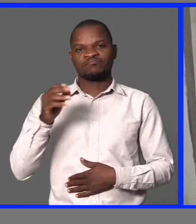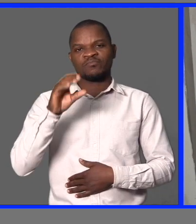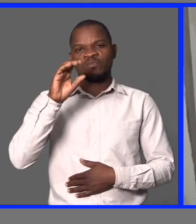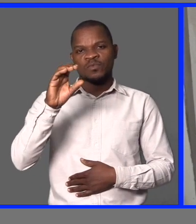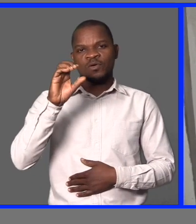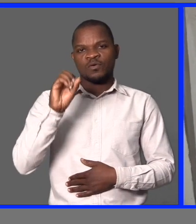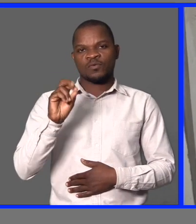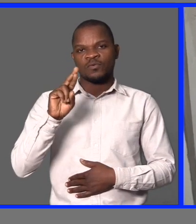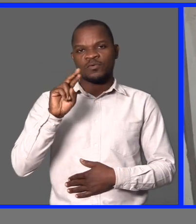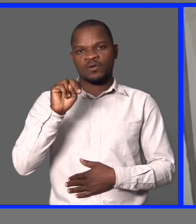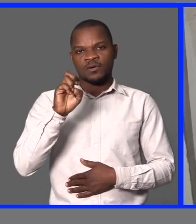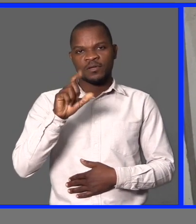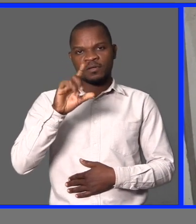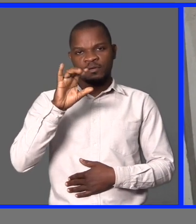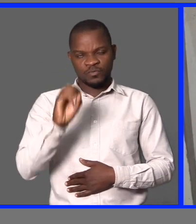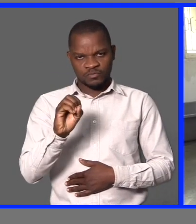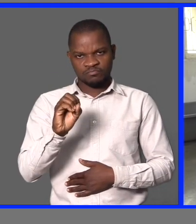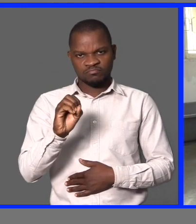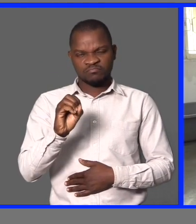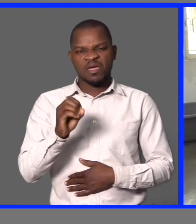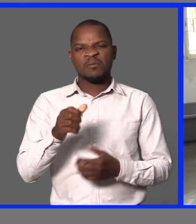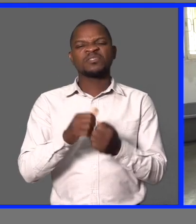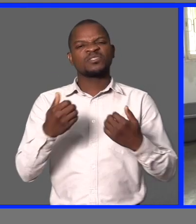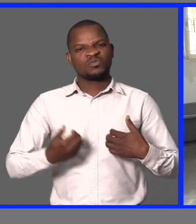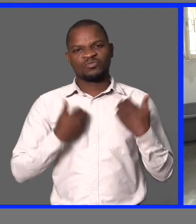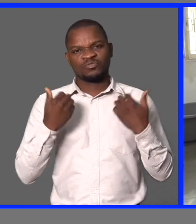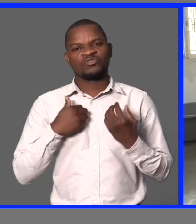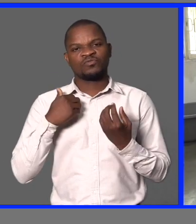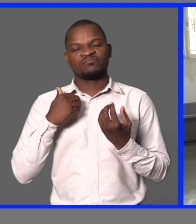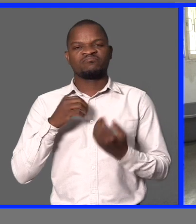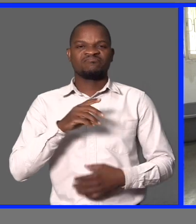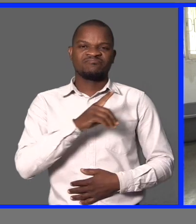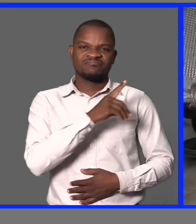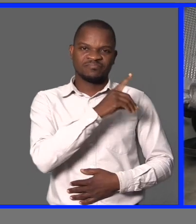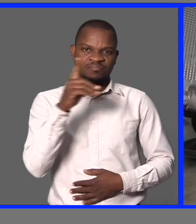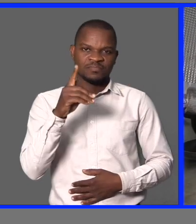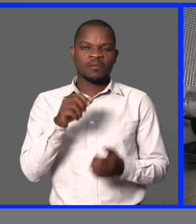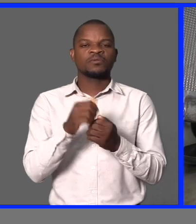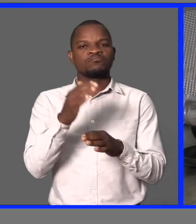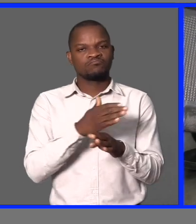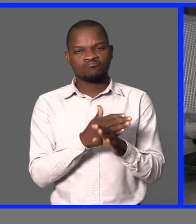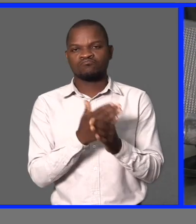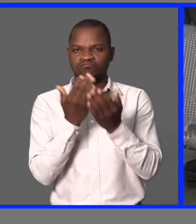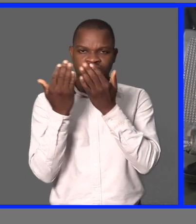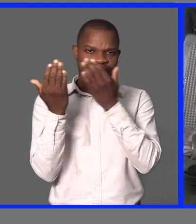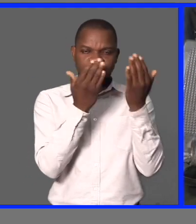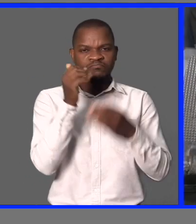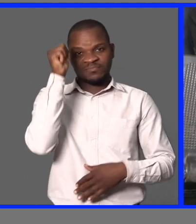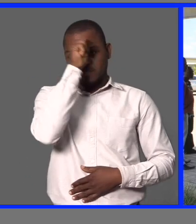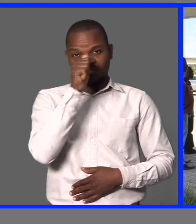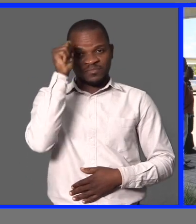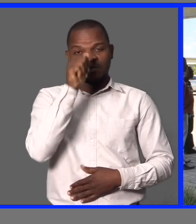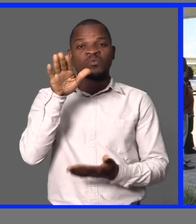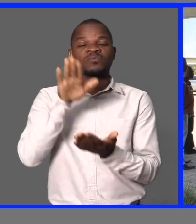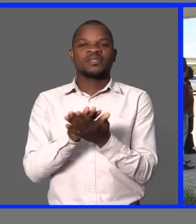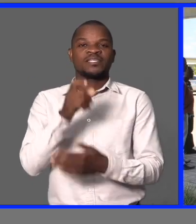Chama-se Cornélio Alexandre, jovem com deficiência, estudante finalista do Instituto Superior